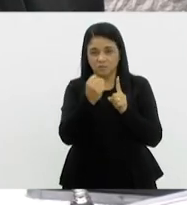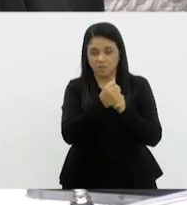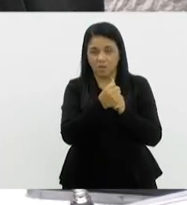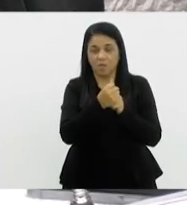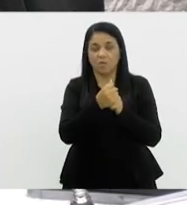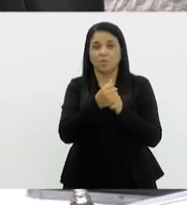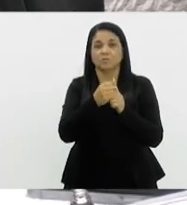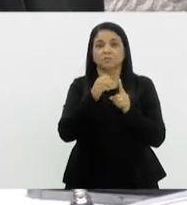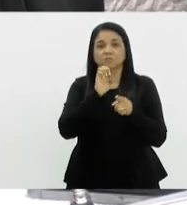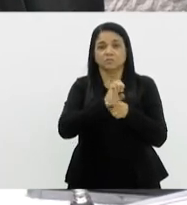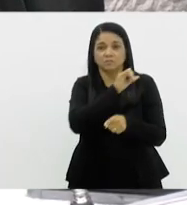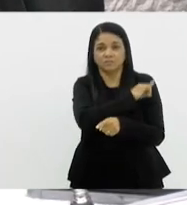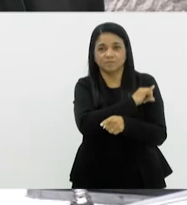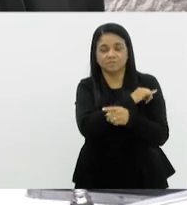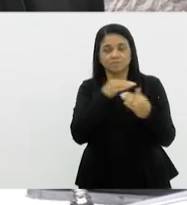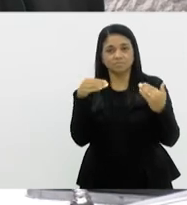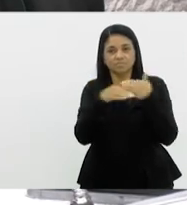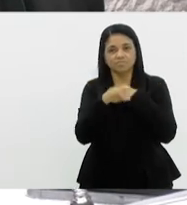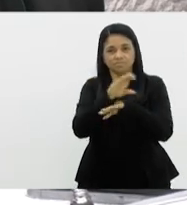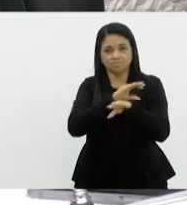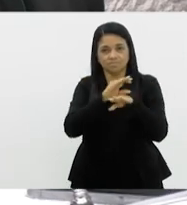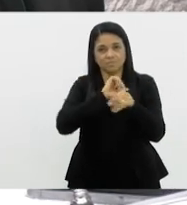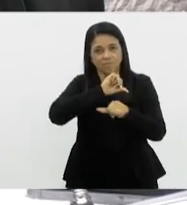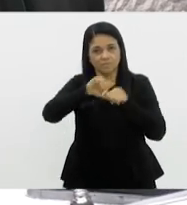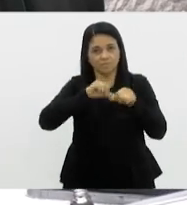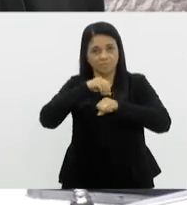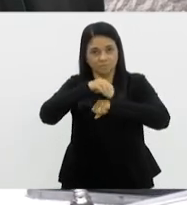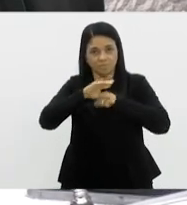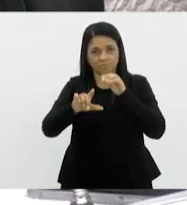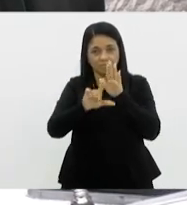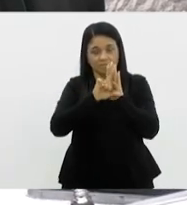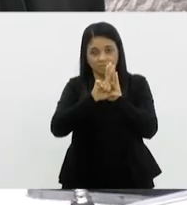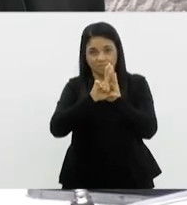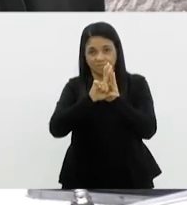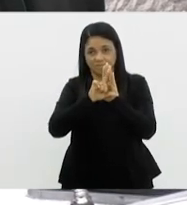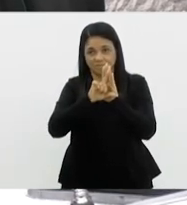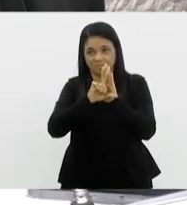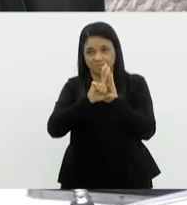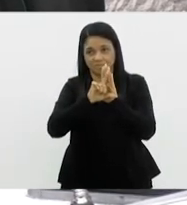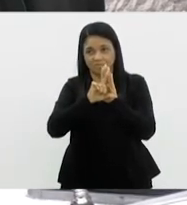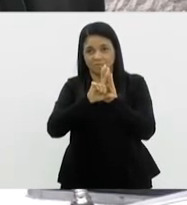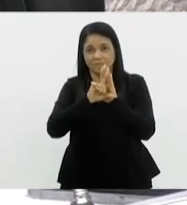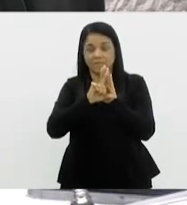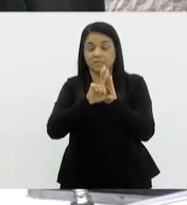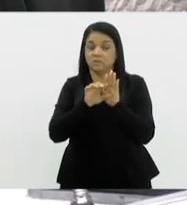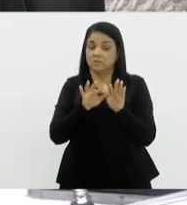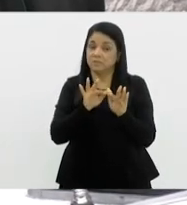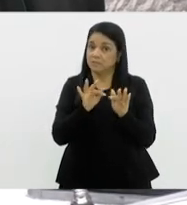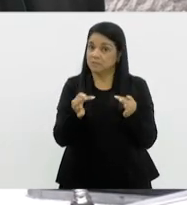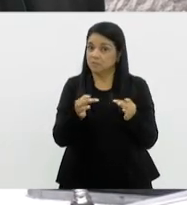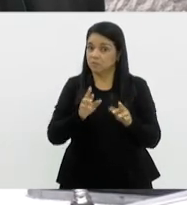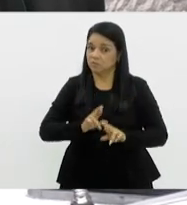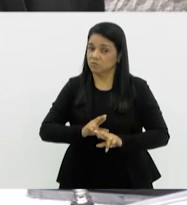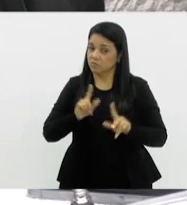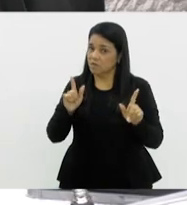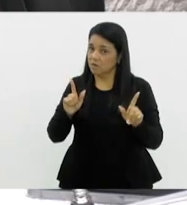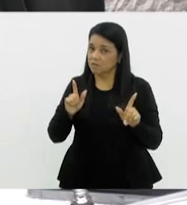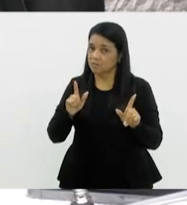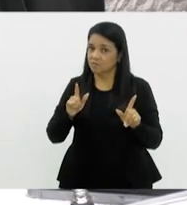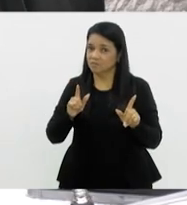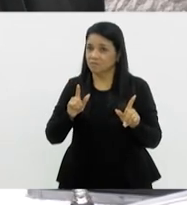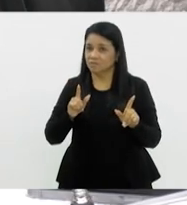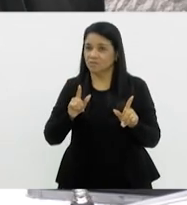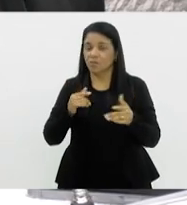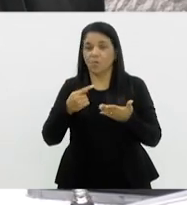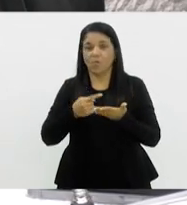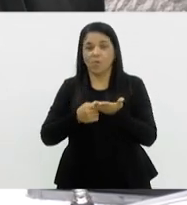é pela inconstitucionalidade, concluindo pela transformação e indicação legislativa, não simples. Foi, inclusive, um